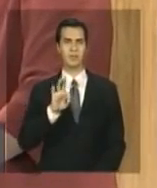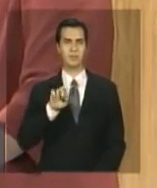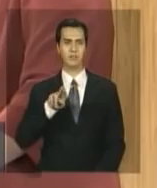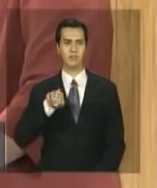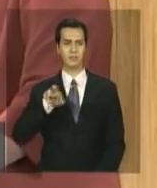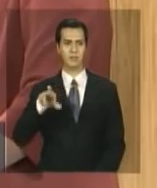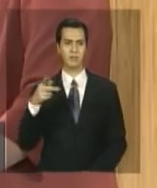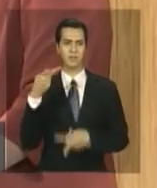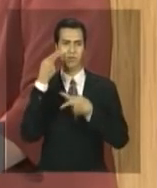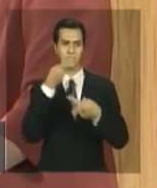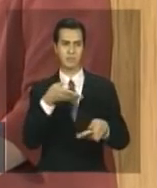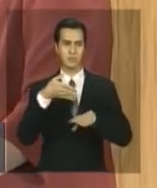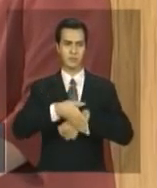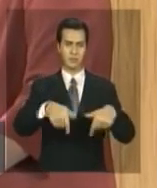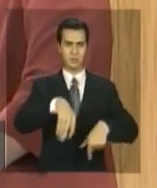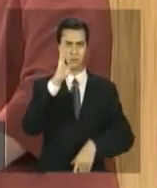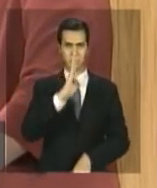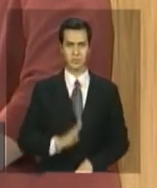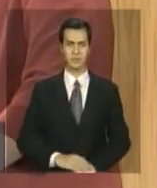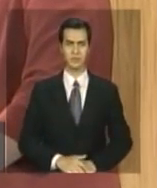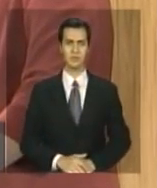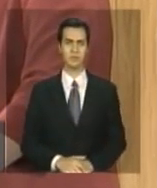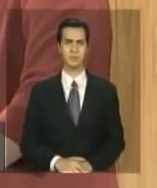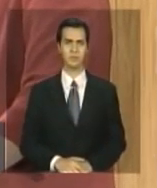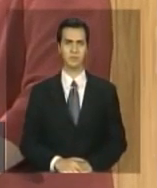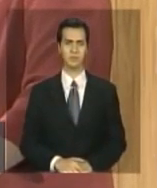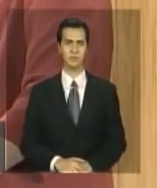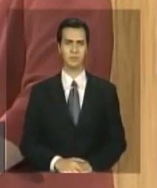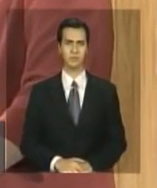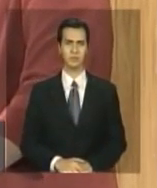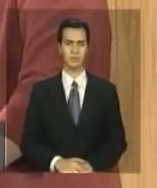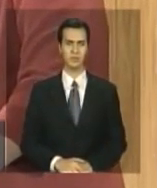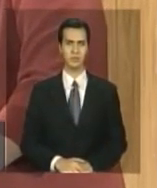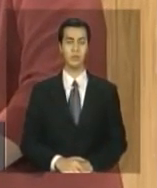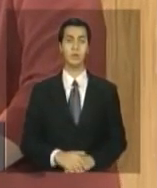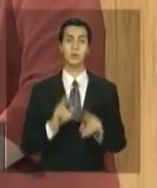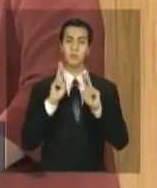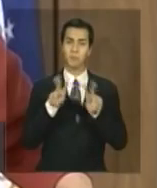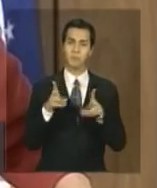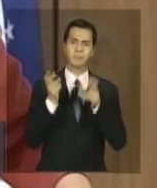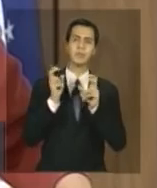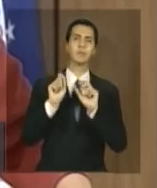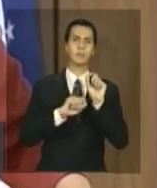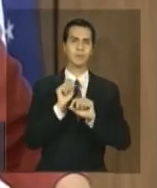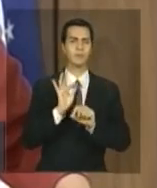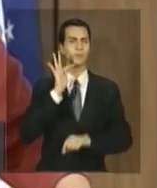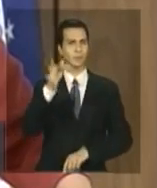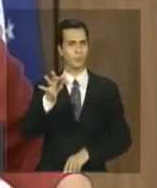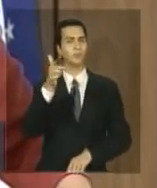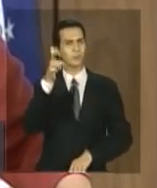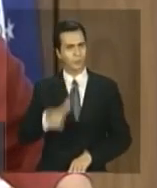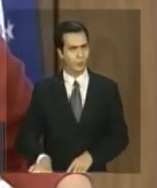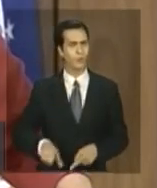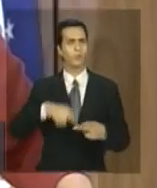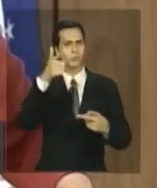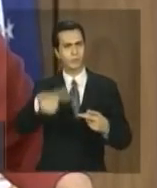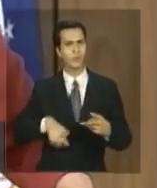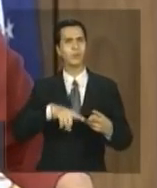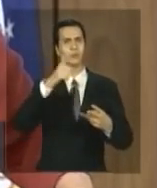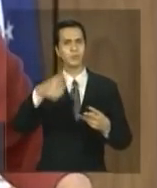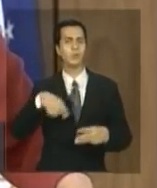ao Brasil e vejo essa visita como a primeira de muitas